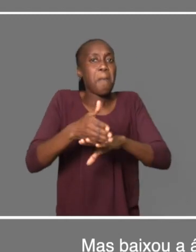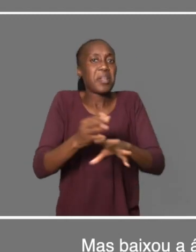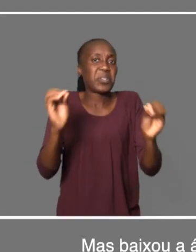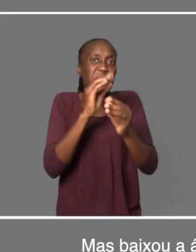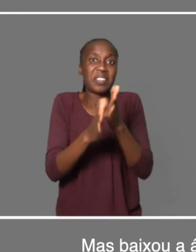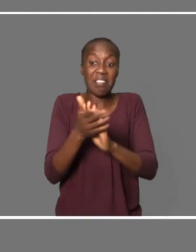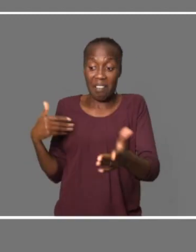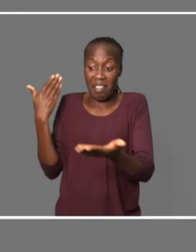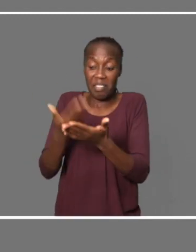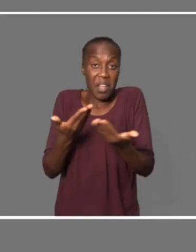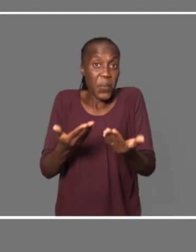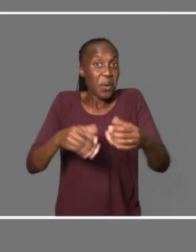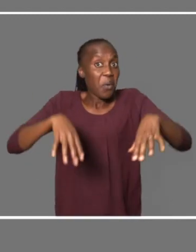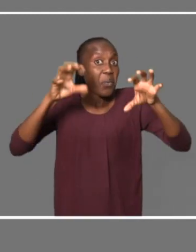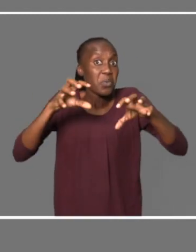peixe